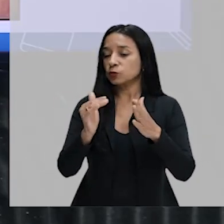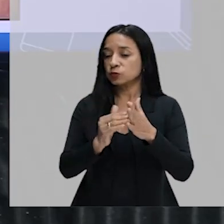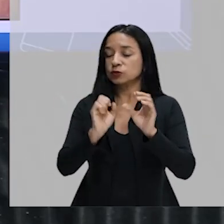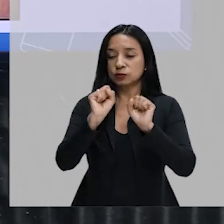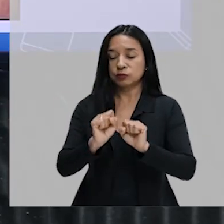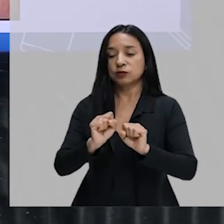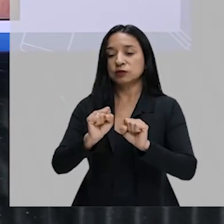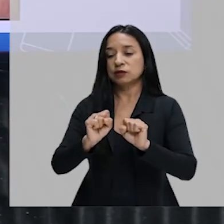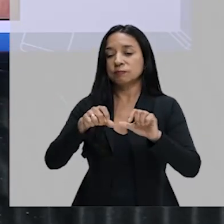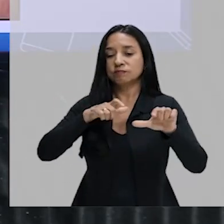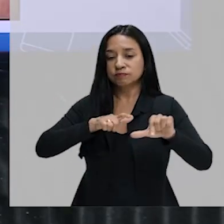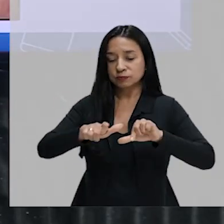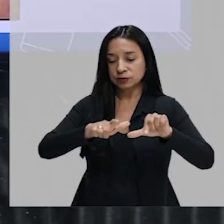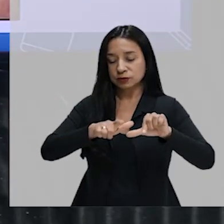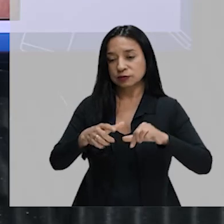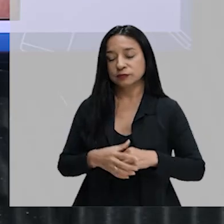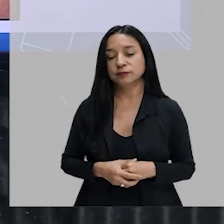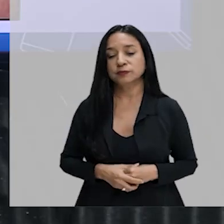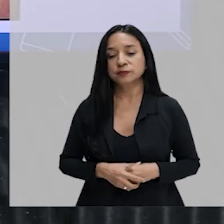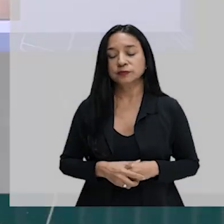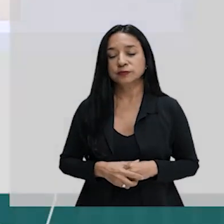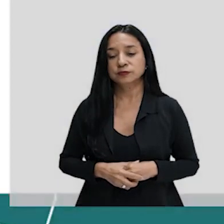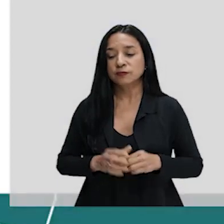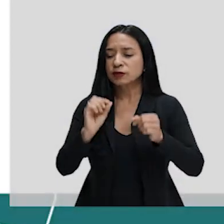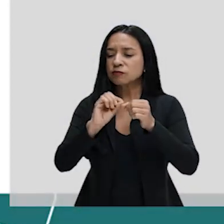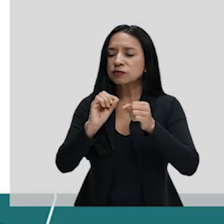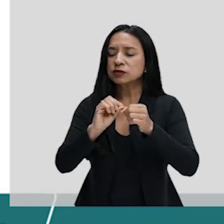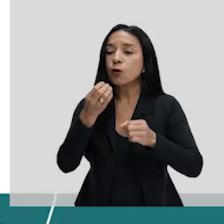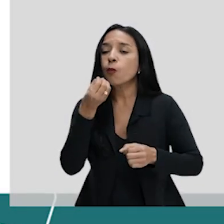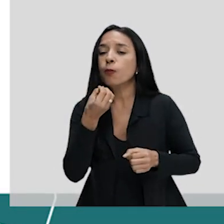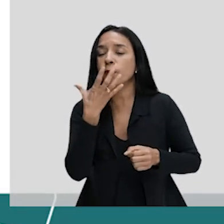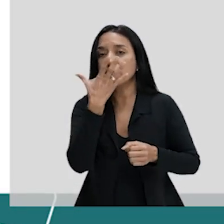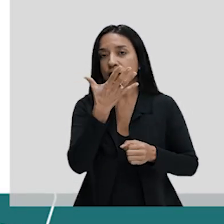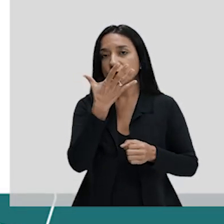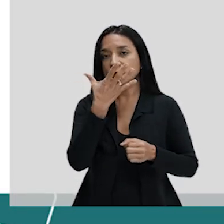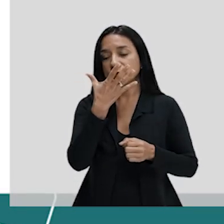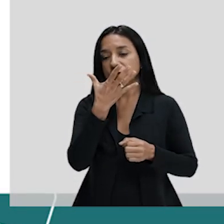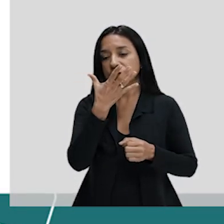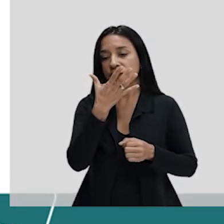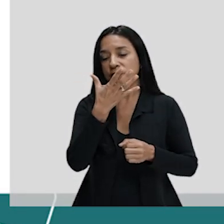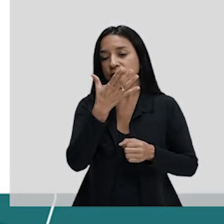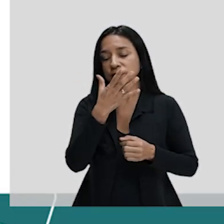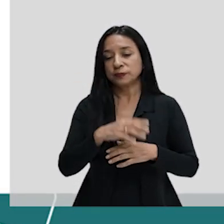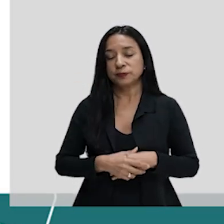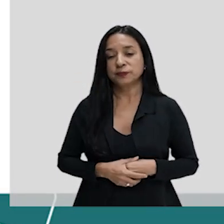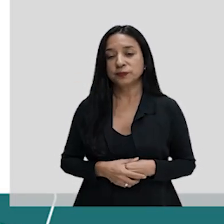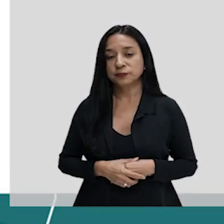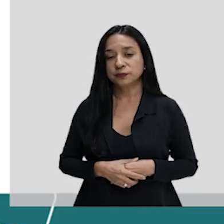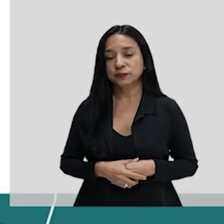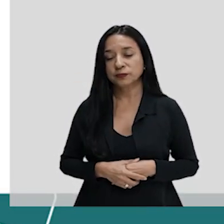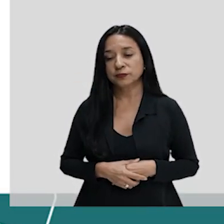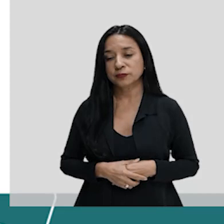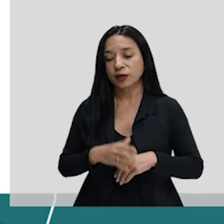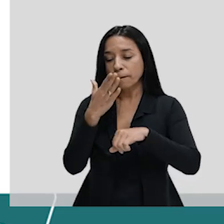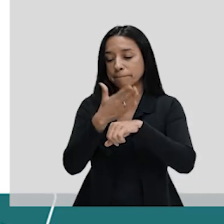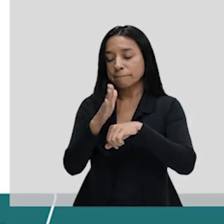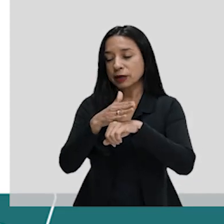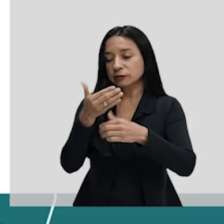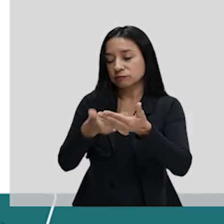afetividade, tratada como pesquisa e obtenção da nutrição emocional, oriunda